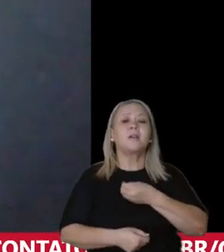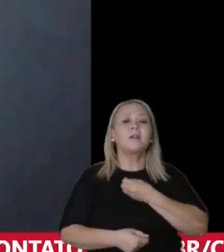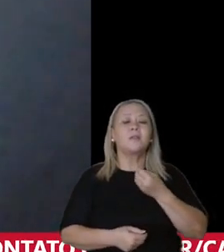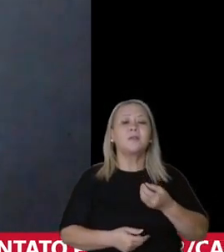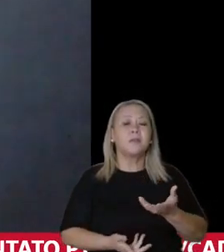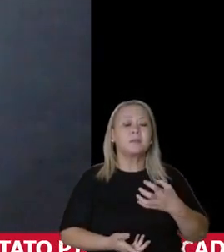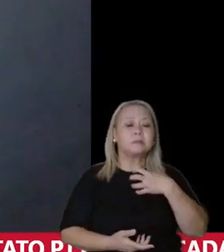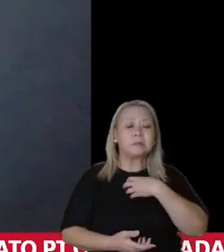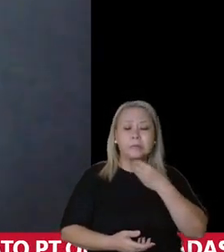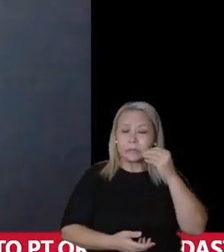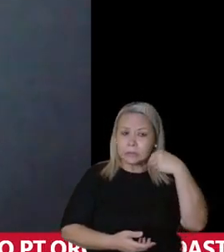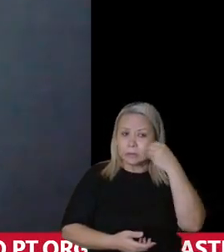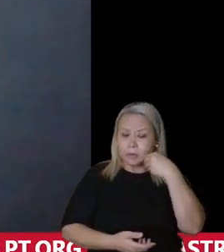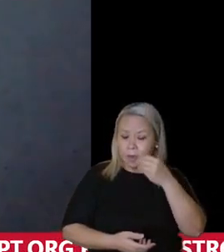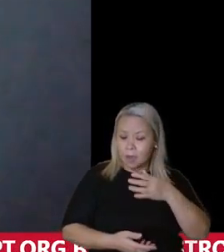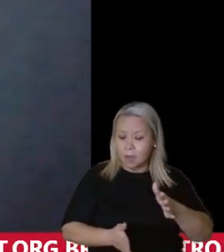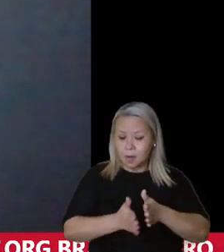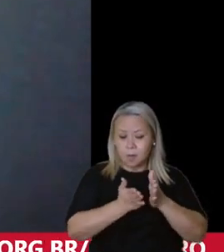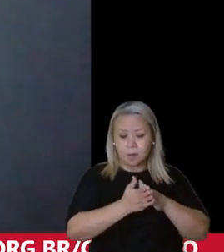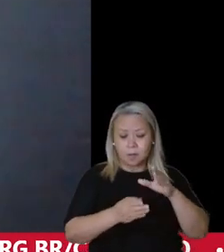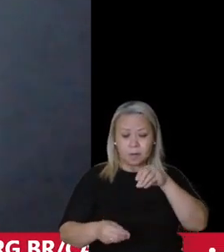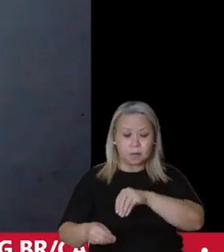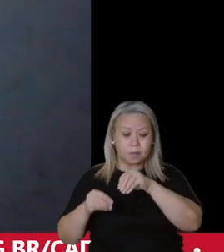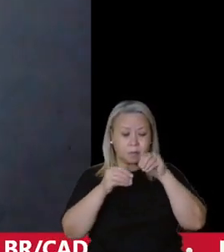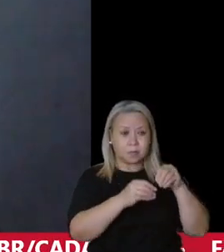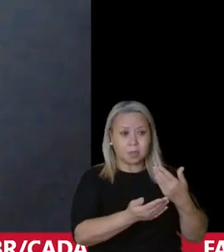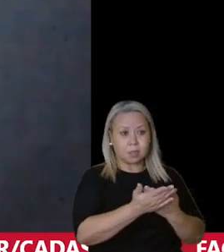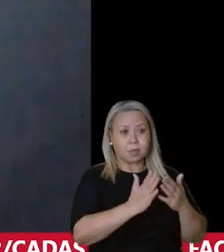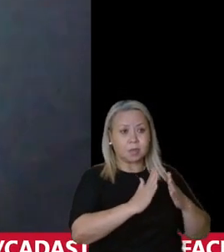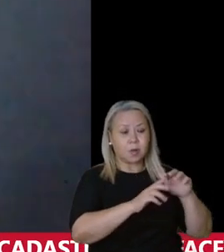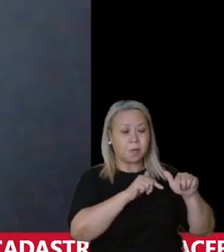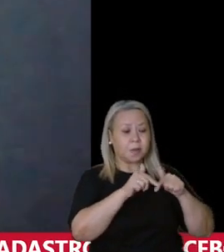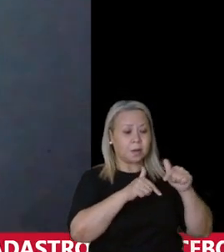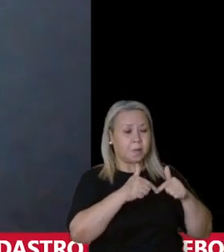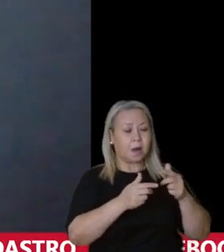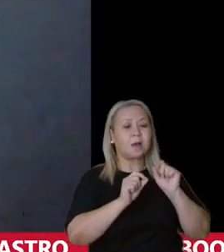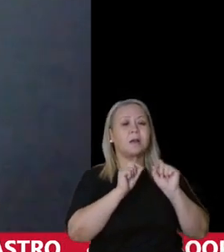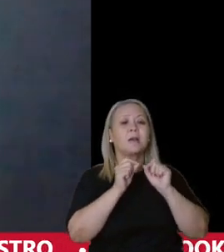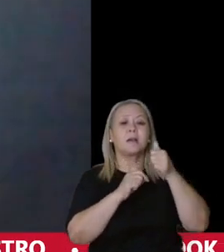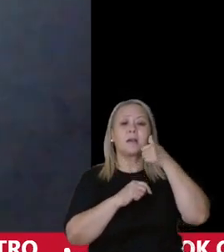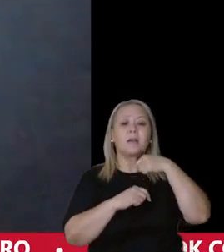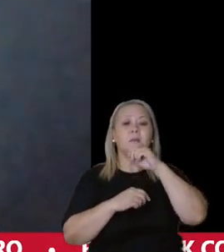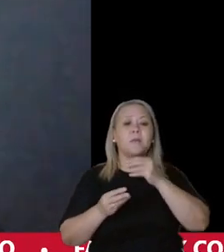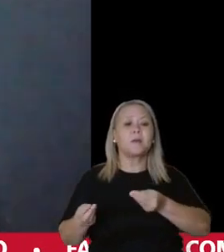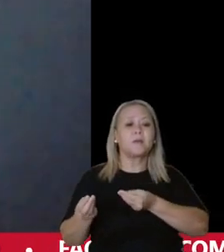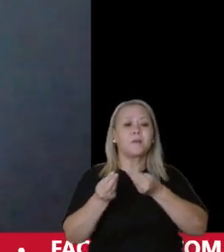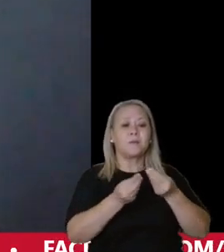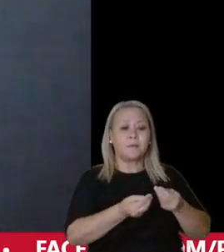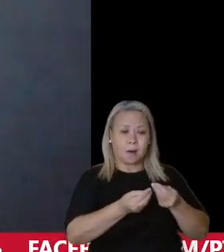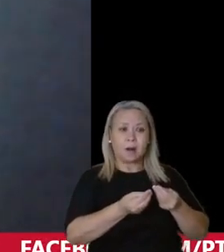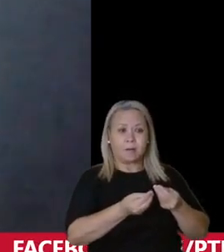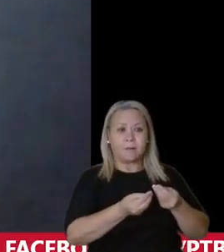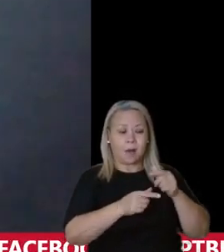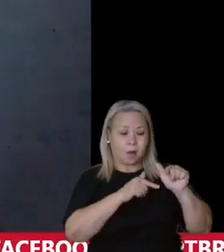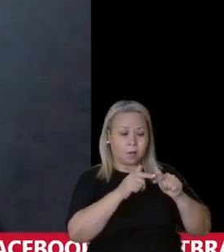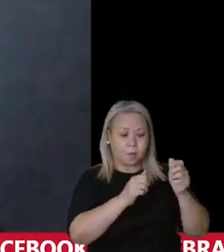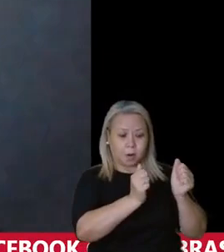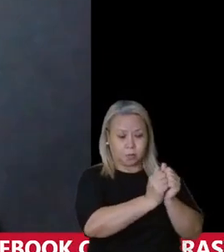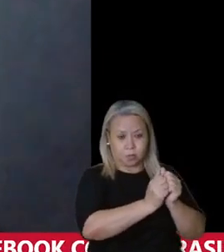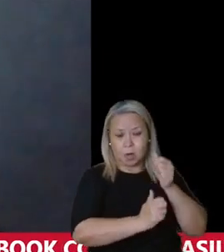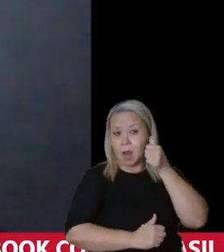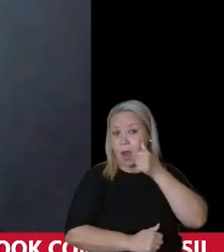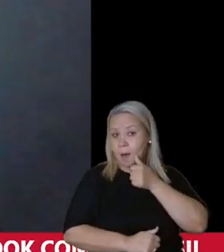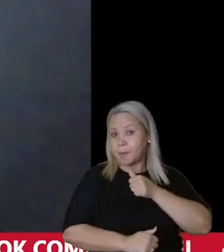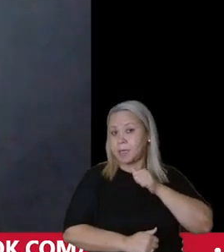de pobreza e que vai sair da escola para ajudar a trabalhar? Né? Quem é que a mãe vai levar para o trabalho junto? É a menina negra. Então a gente